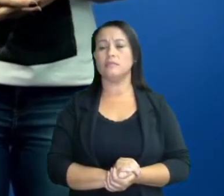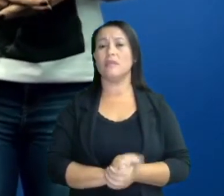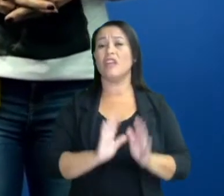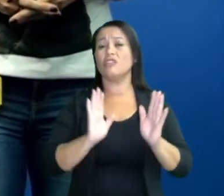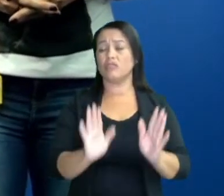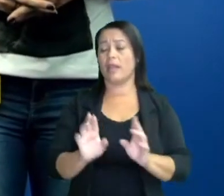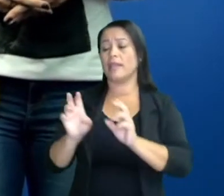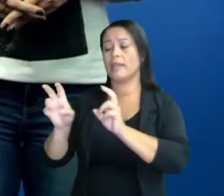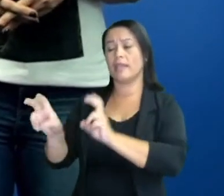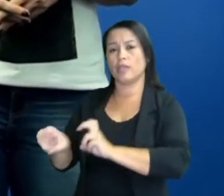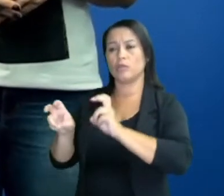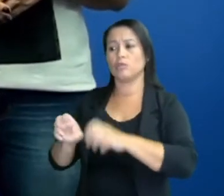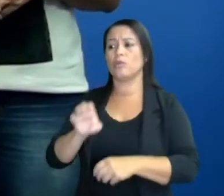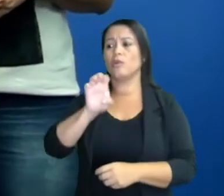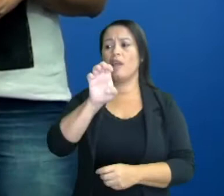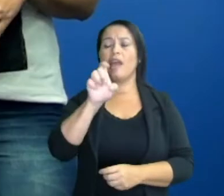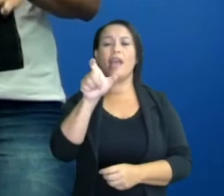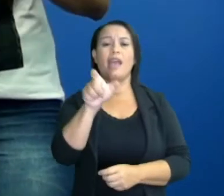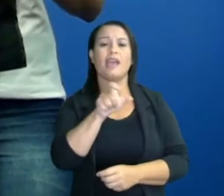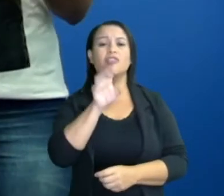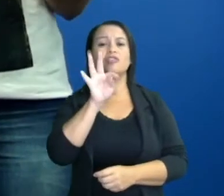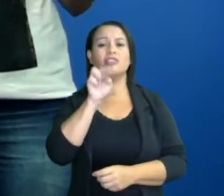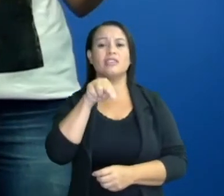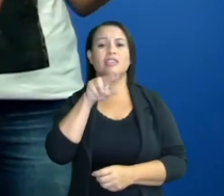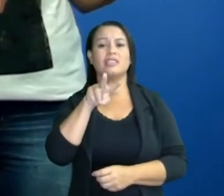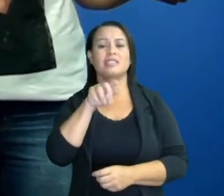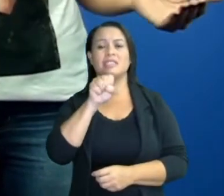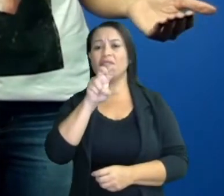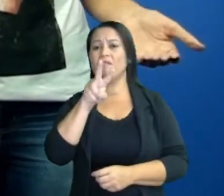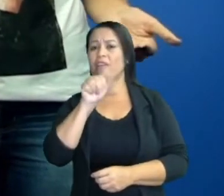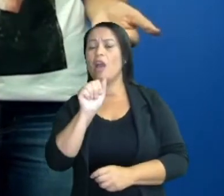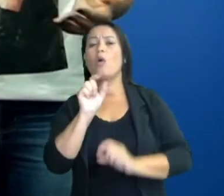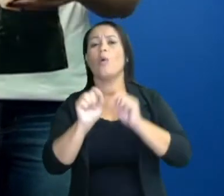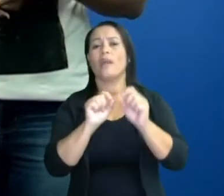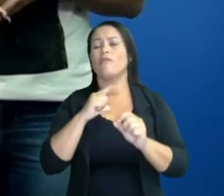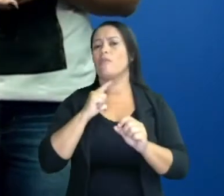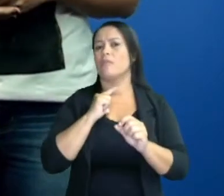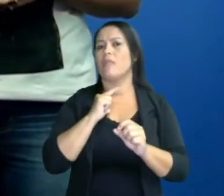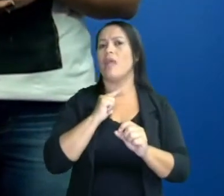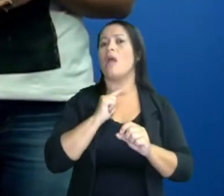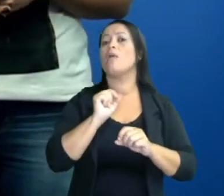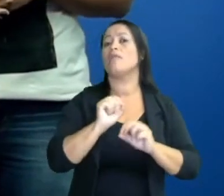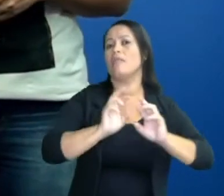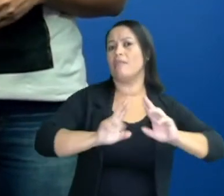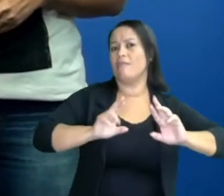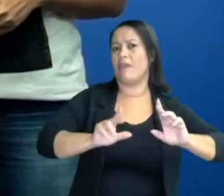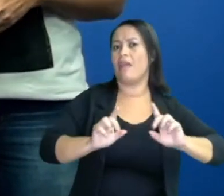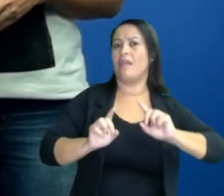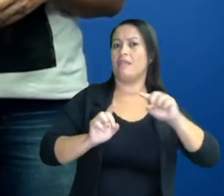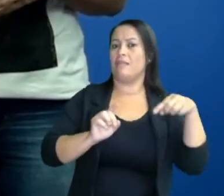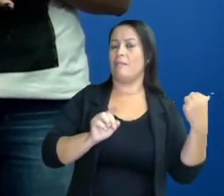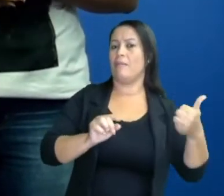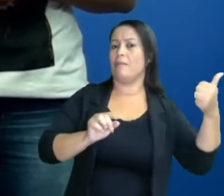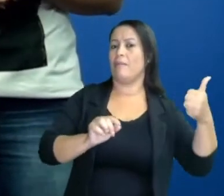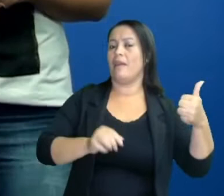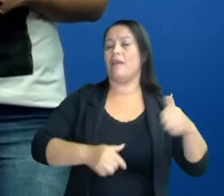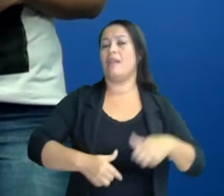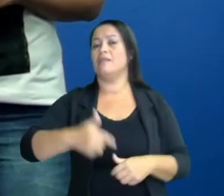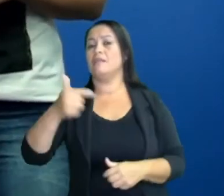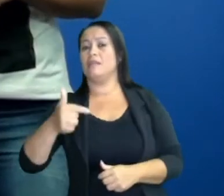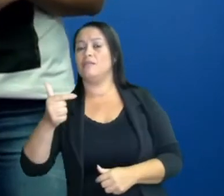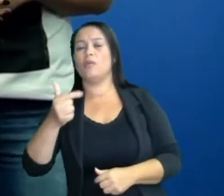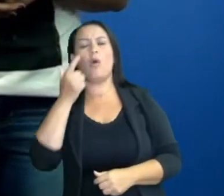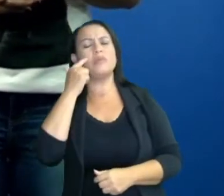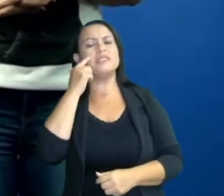eu já não agricultura extensiva eu vou ter um modelo contrário a agricultura em cima eu não